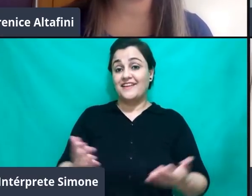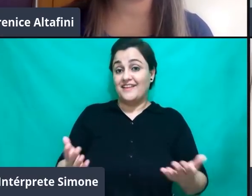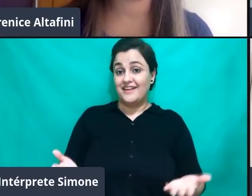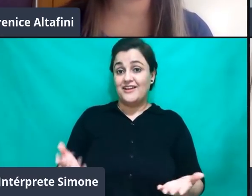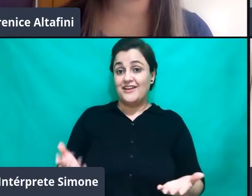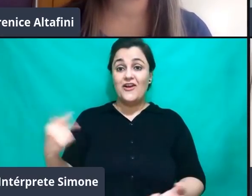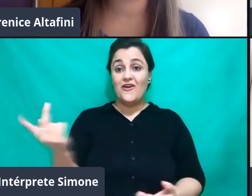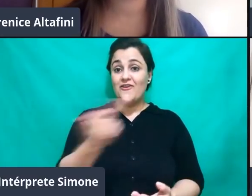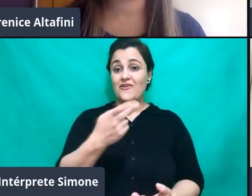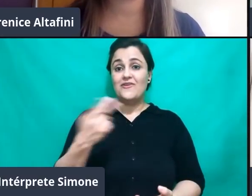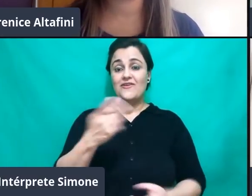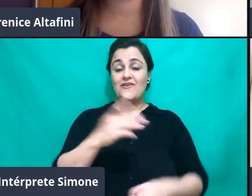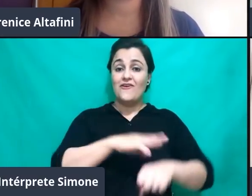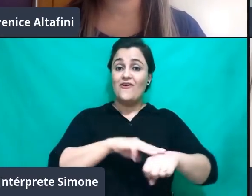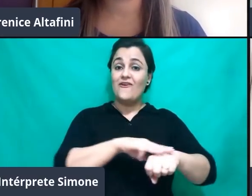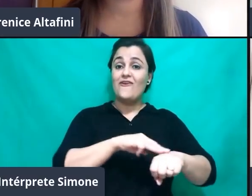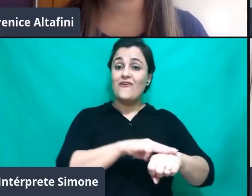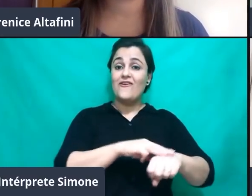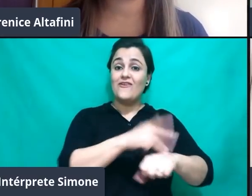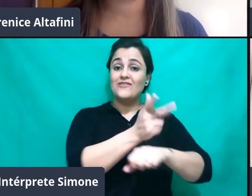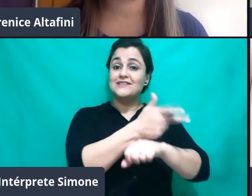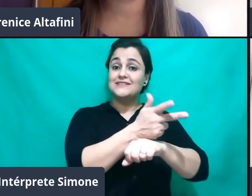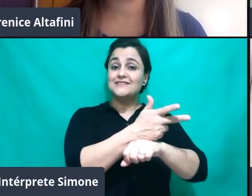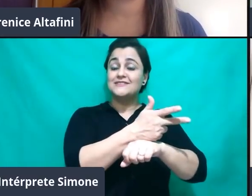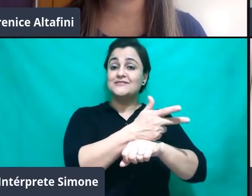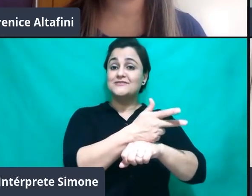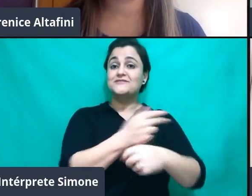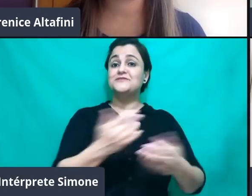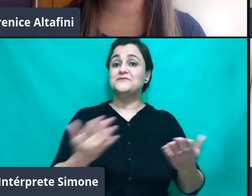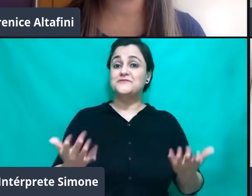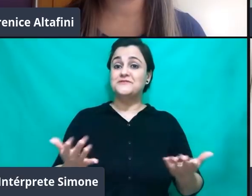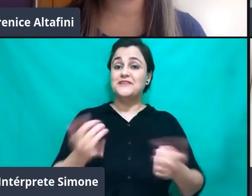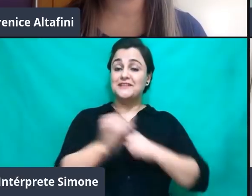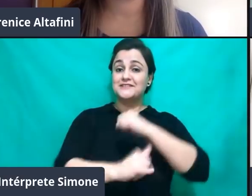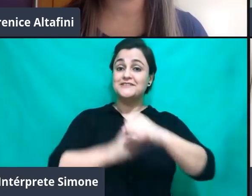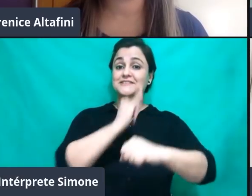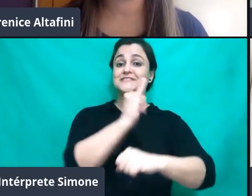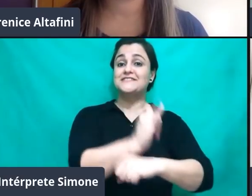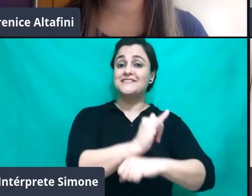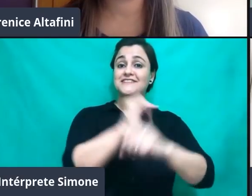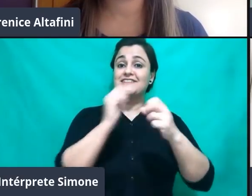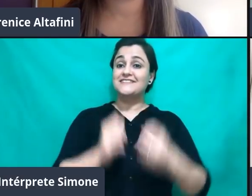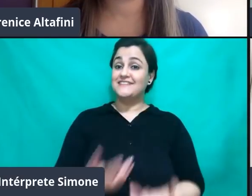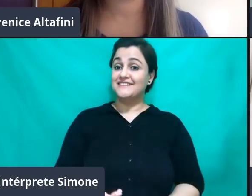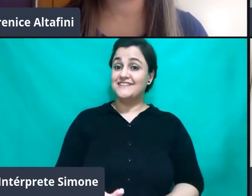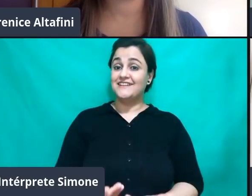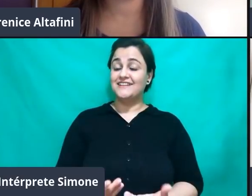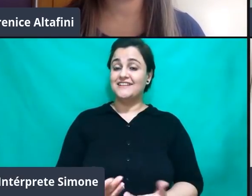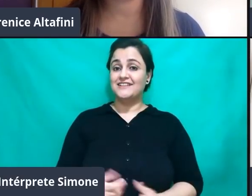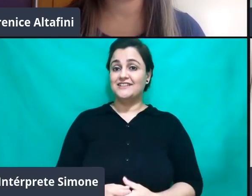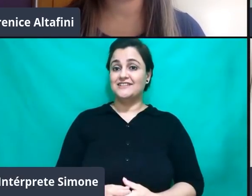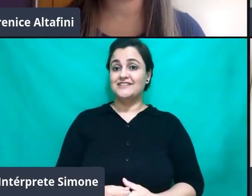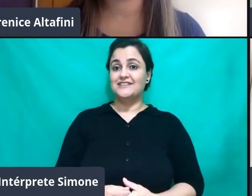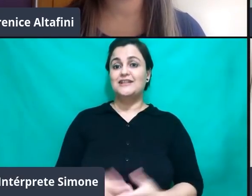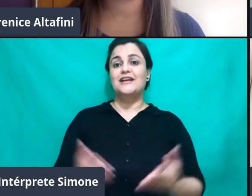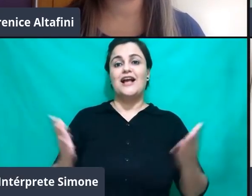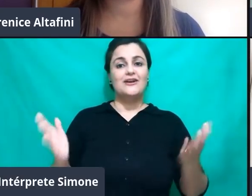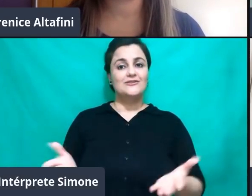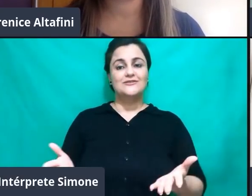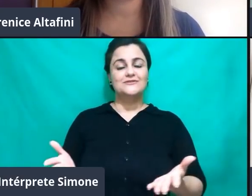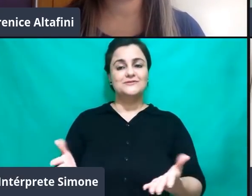Minha amiga Berenice, Simone, a Gleibe, isso não vai se perder mais, né? Isso vai ser